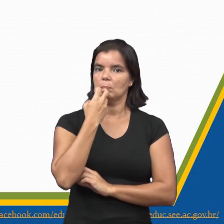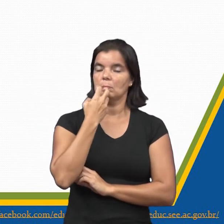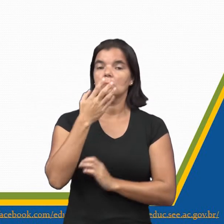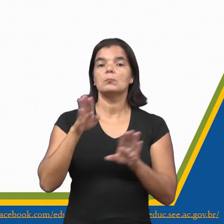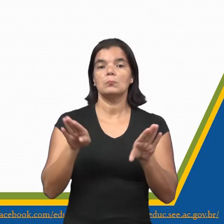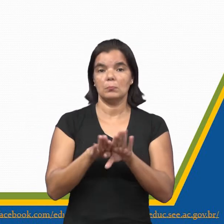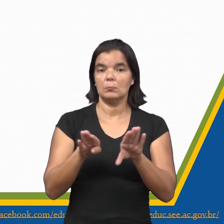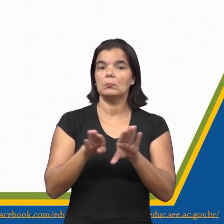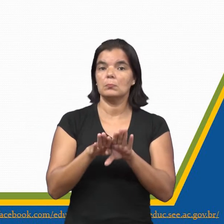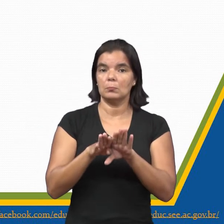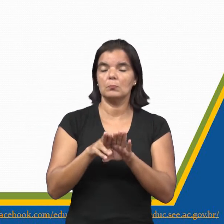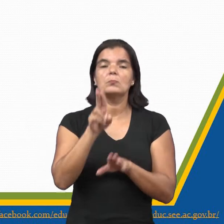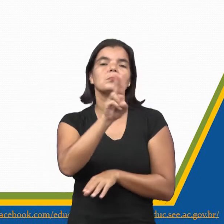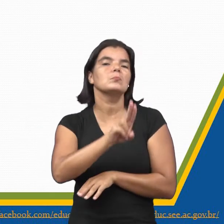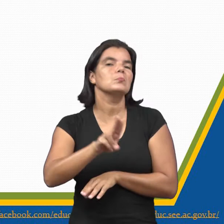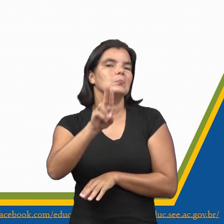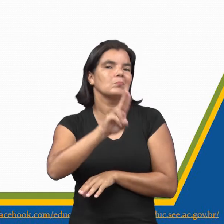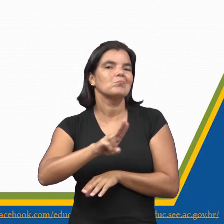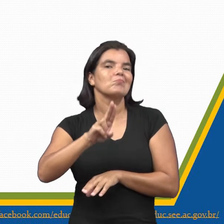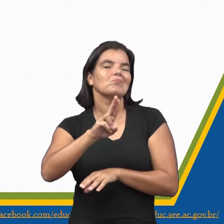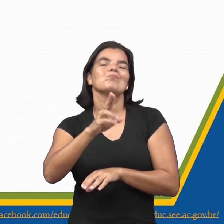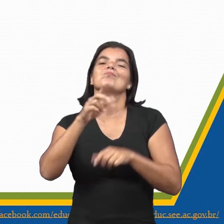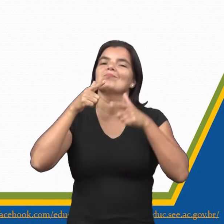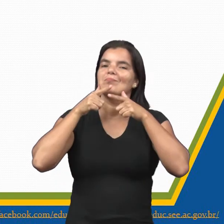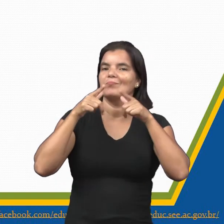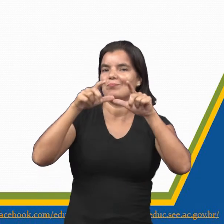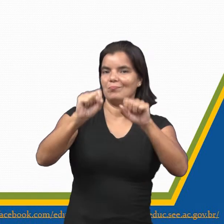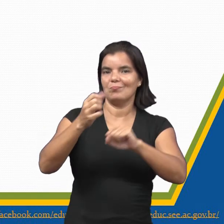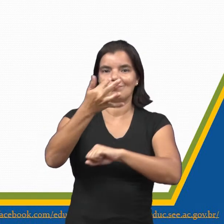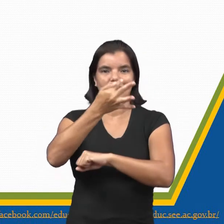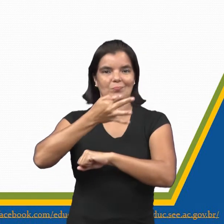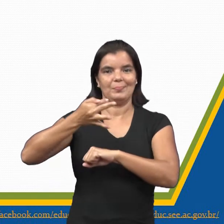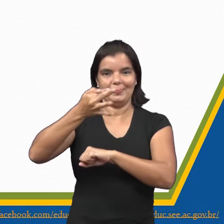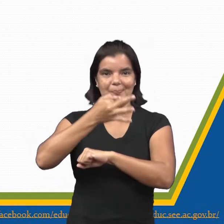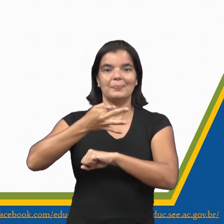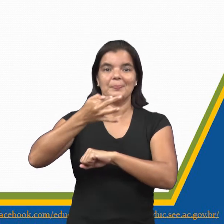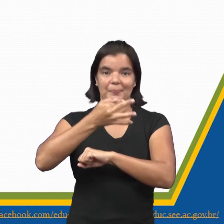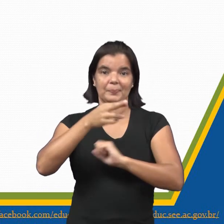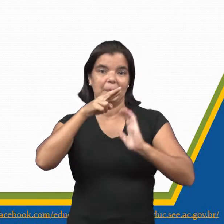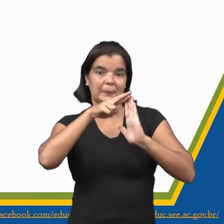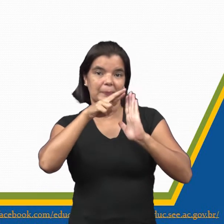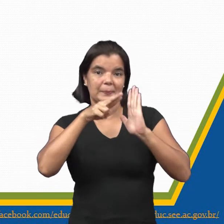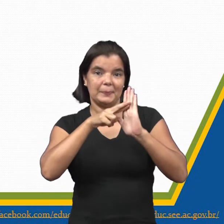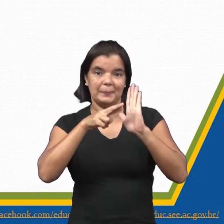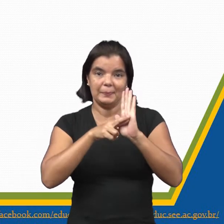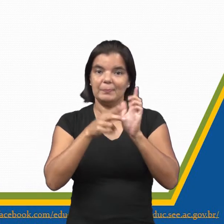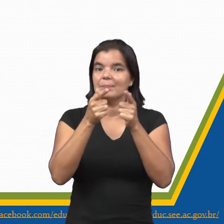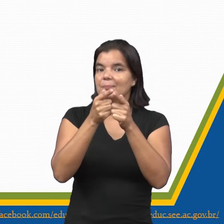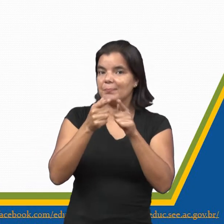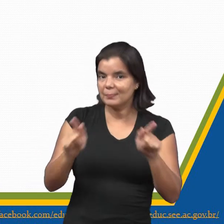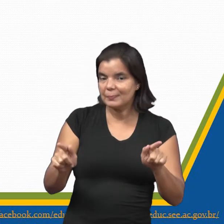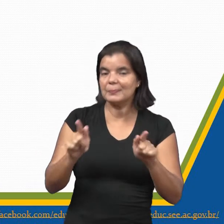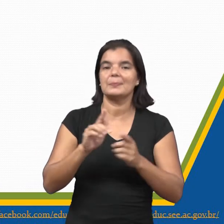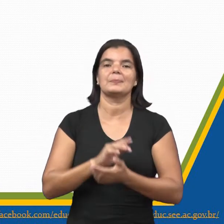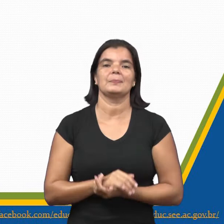os casos, utilizaremos a linguagem formal, que está de acordo com as normas